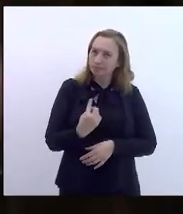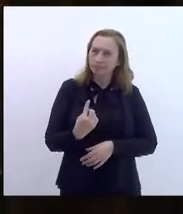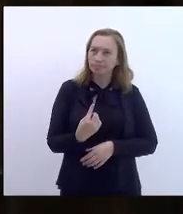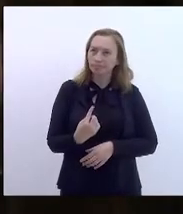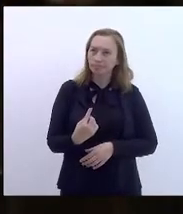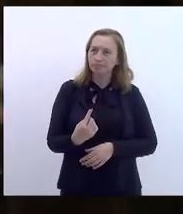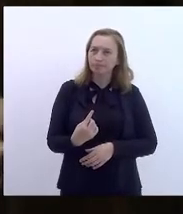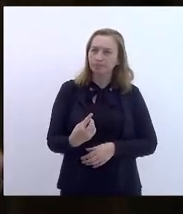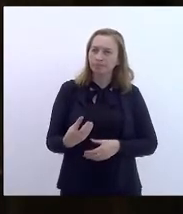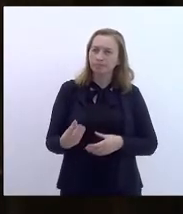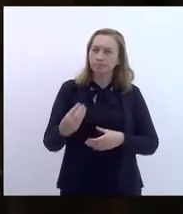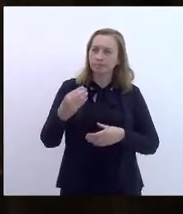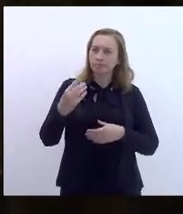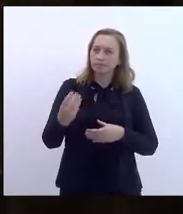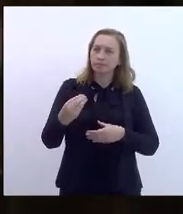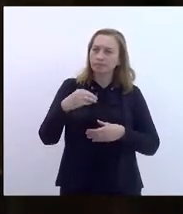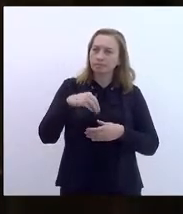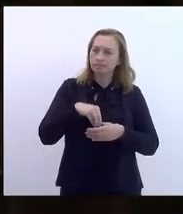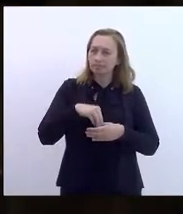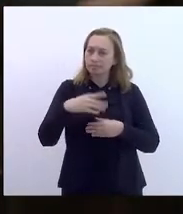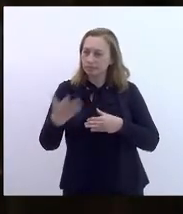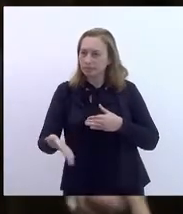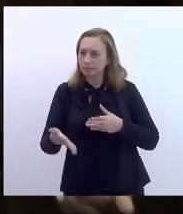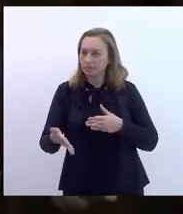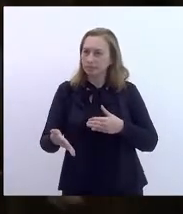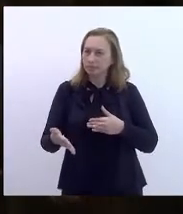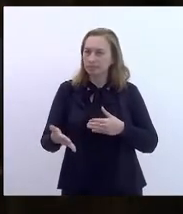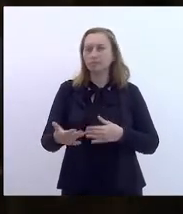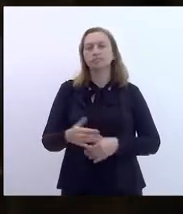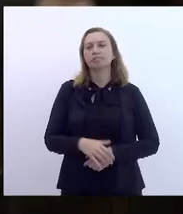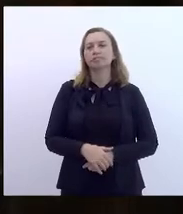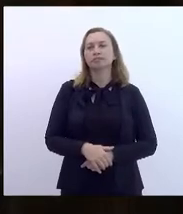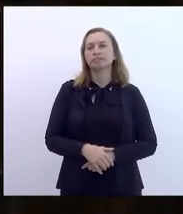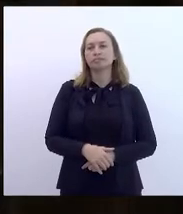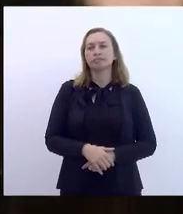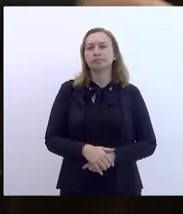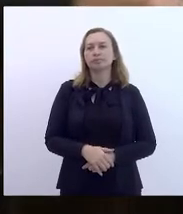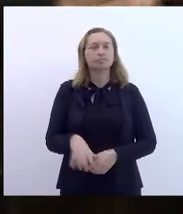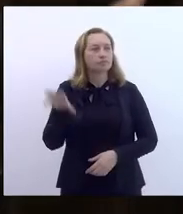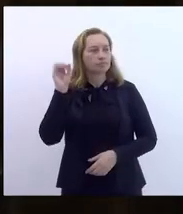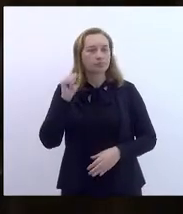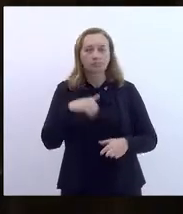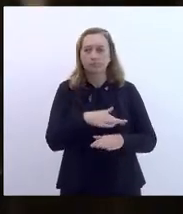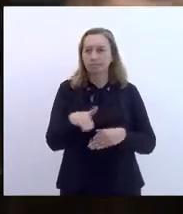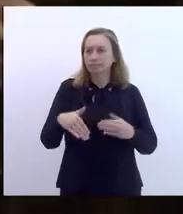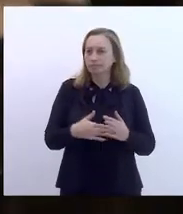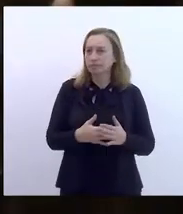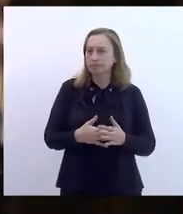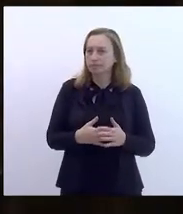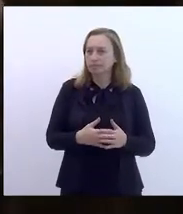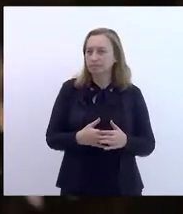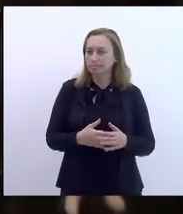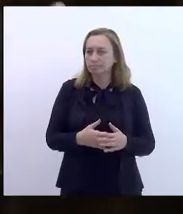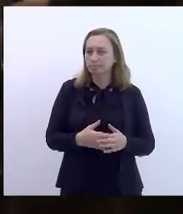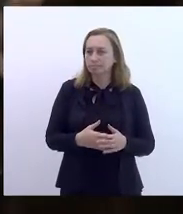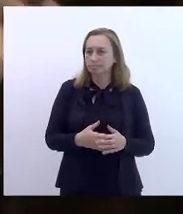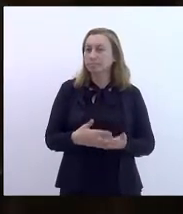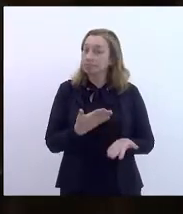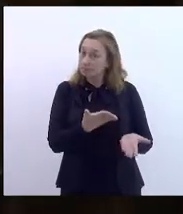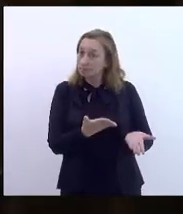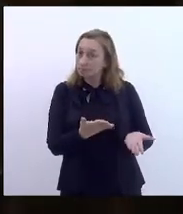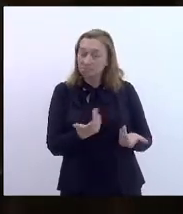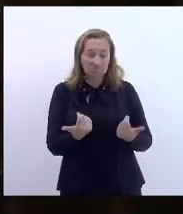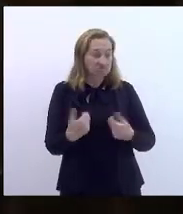de dentro para fora de baixo para cima ouvindo todos e tudo tudo tudo tudo tudo tá ali